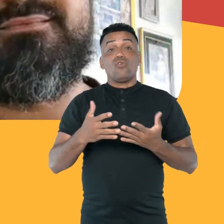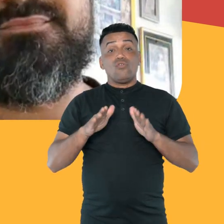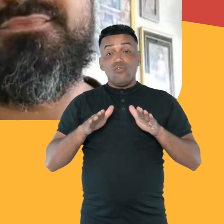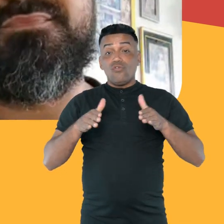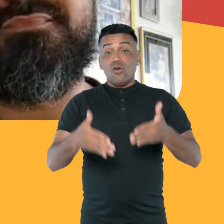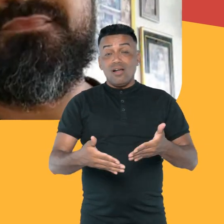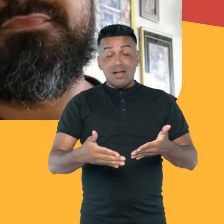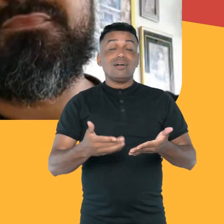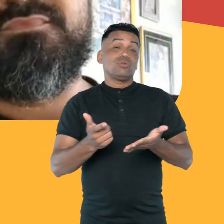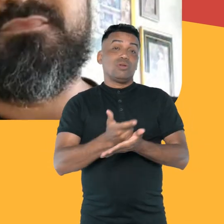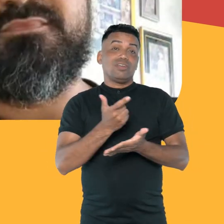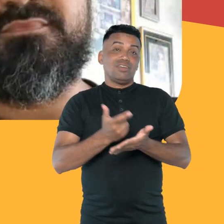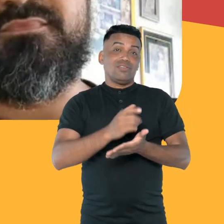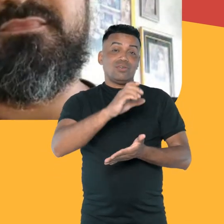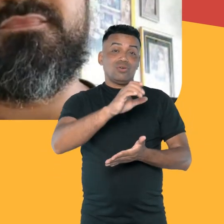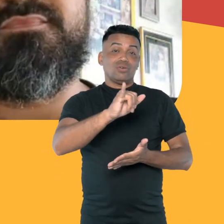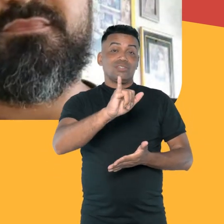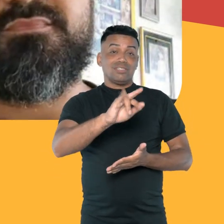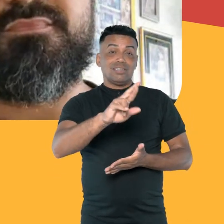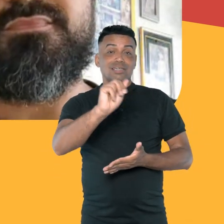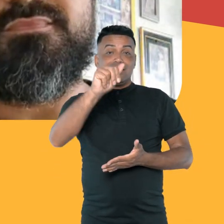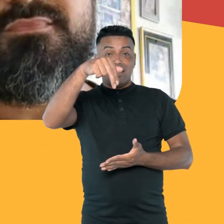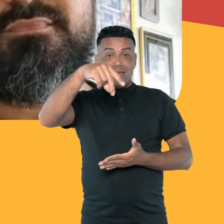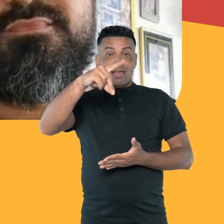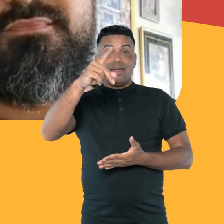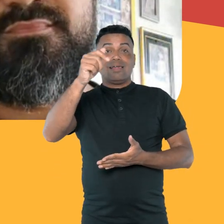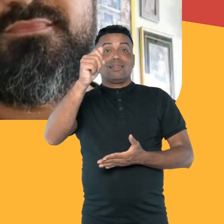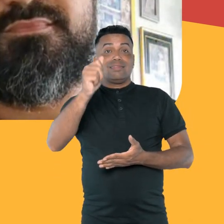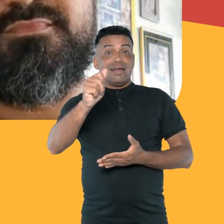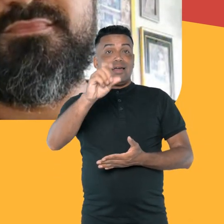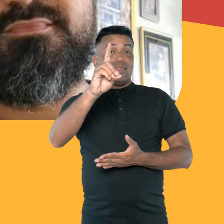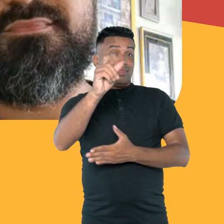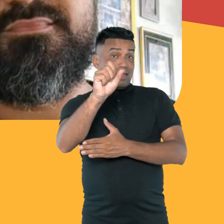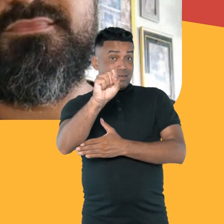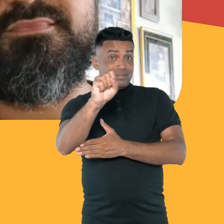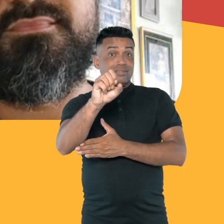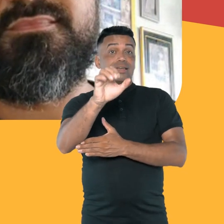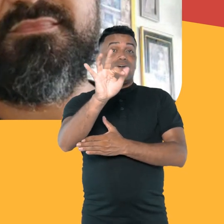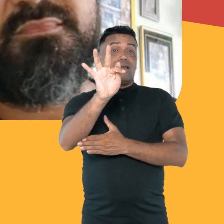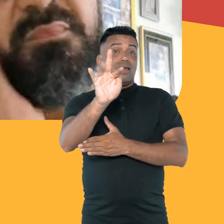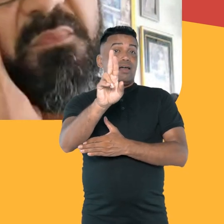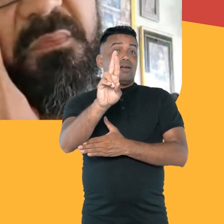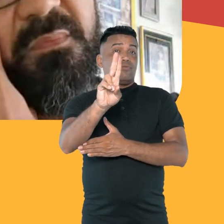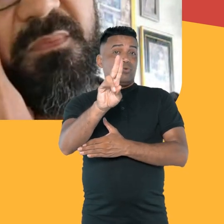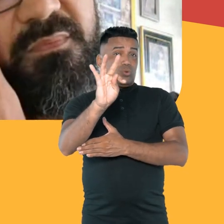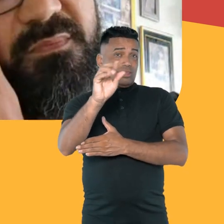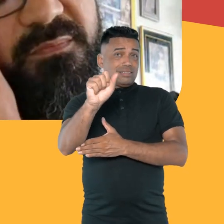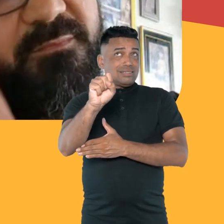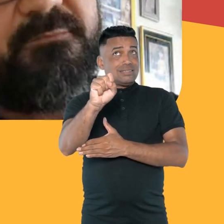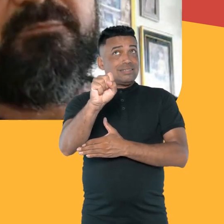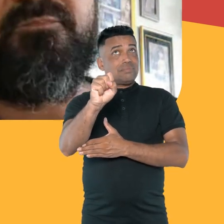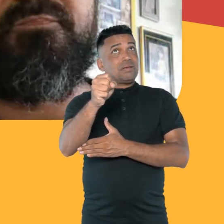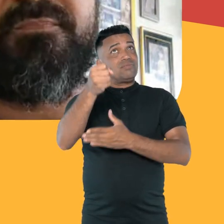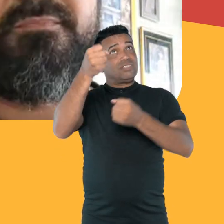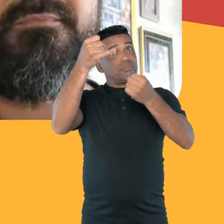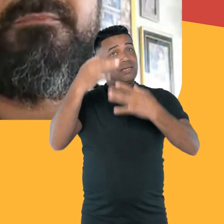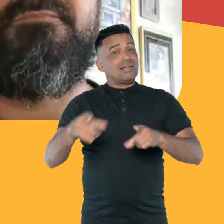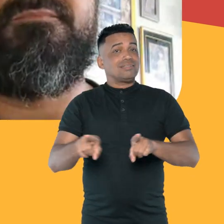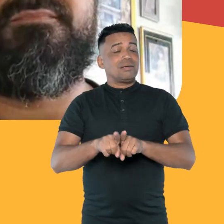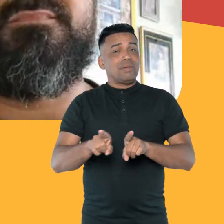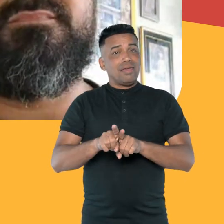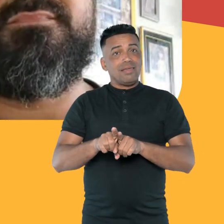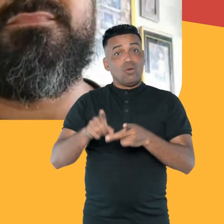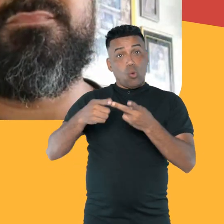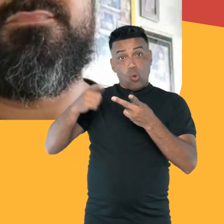à ciranda das frutas, embora a gente esteja falando de uma maneira geral também da literatura para criança, mas eu queria que você me falasse um pouquinho sobre pescaria